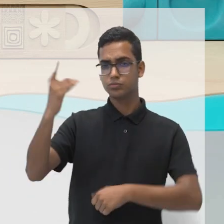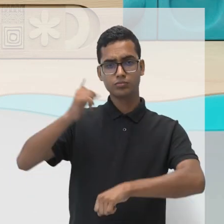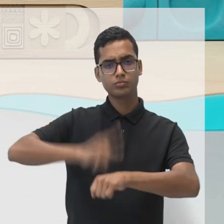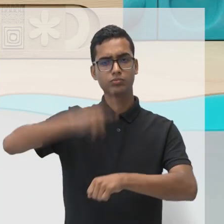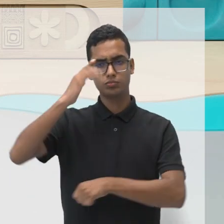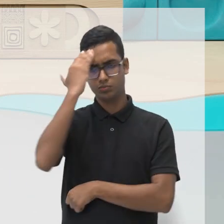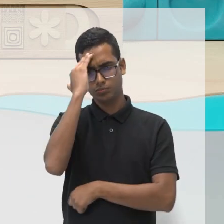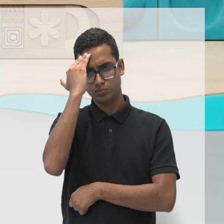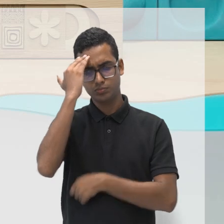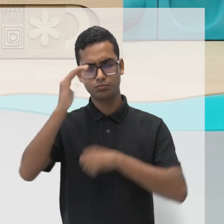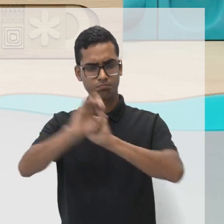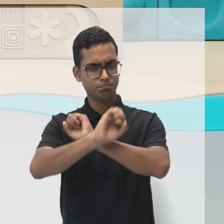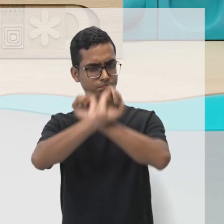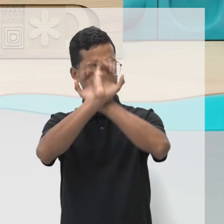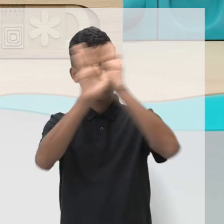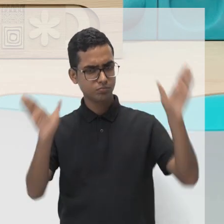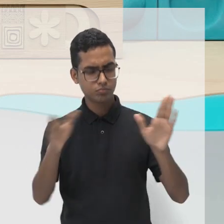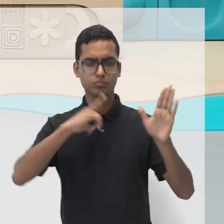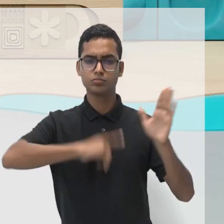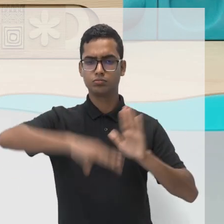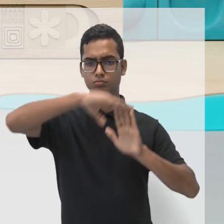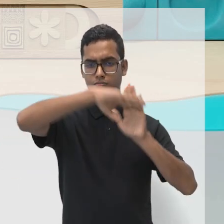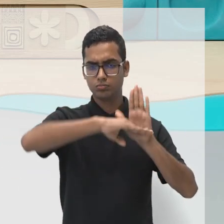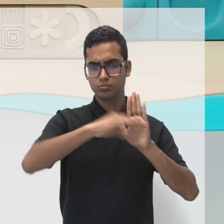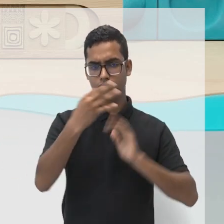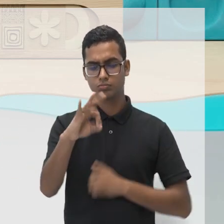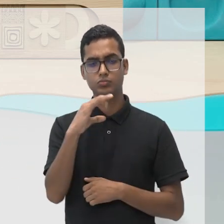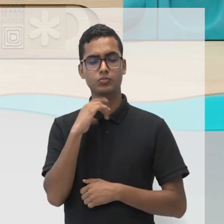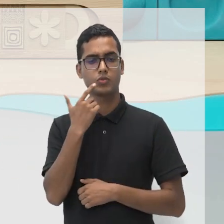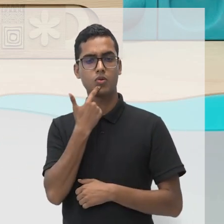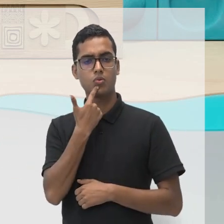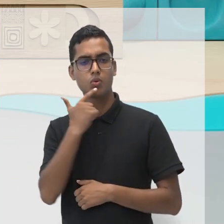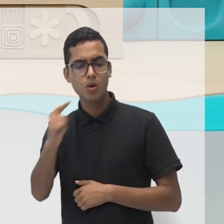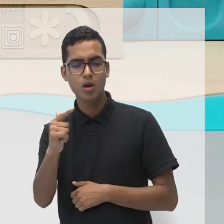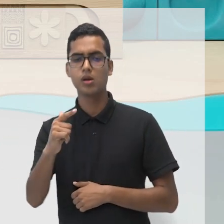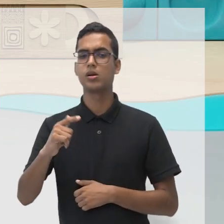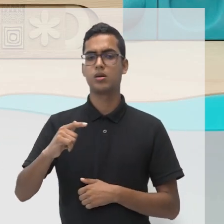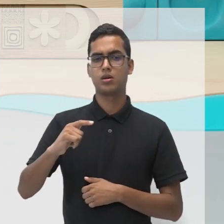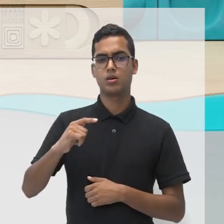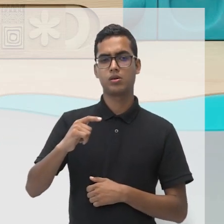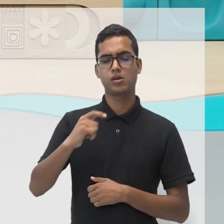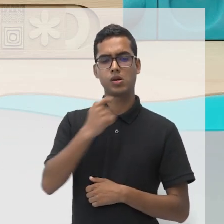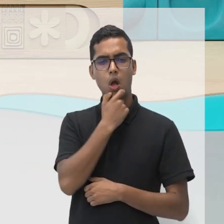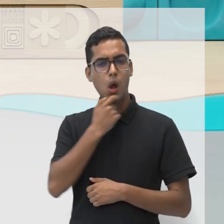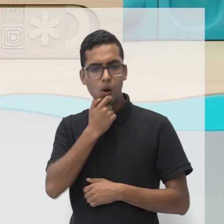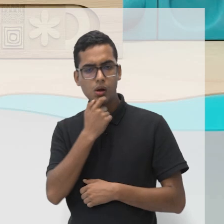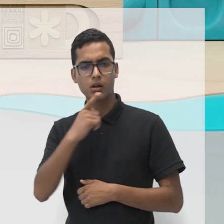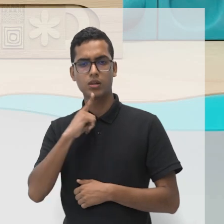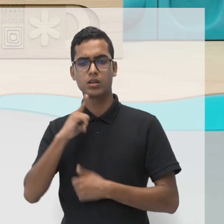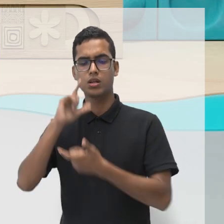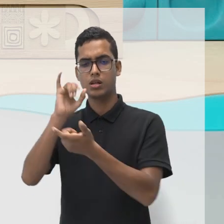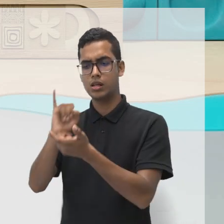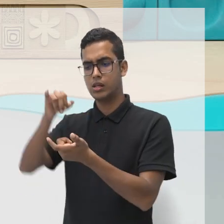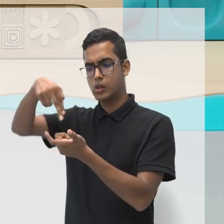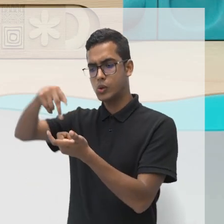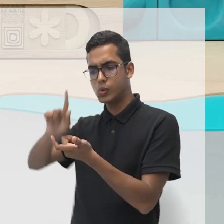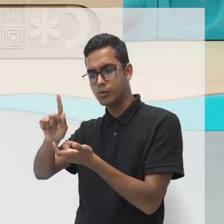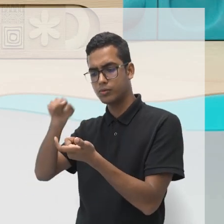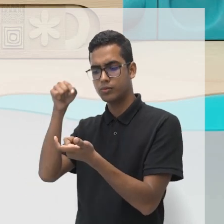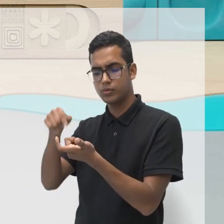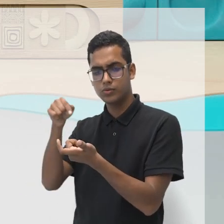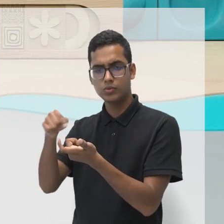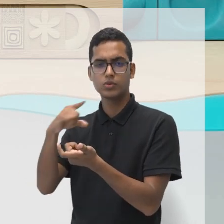está ocorrendo naquele momento, tá? Então, nós temos essa classificação. Na língua inglesa fica bem fácil, porque ele tem a terminação